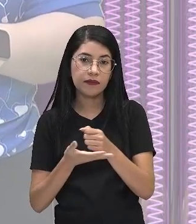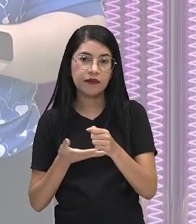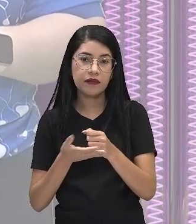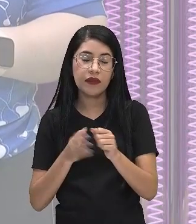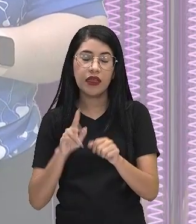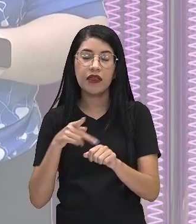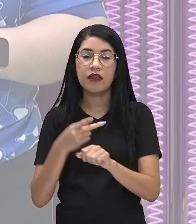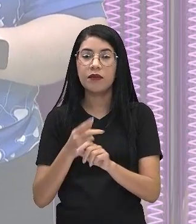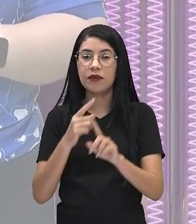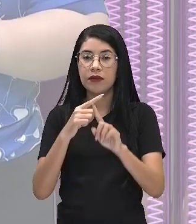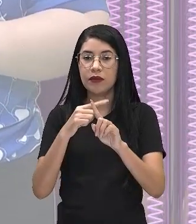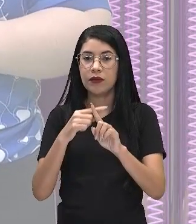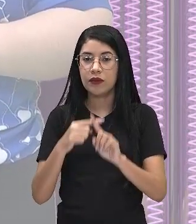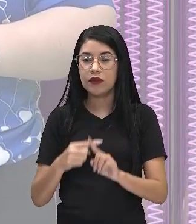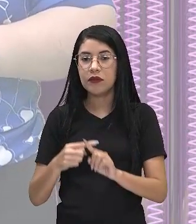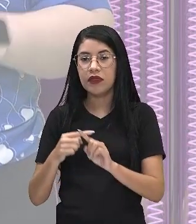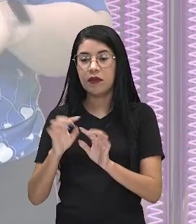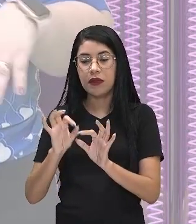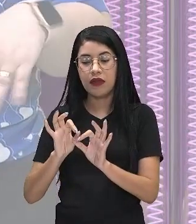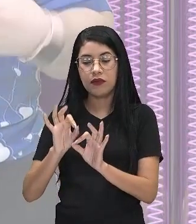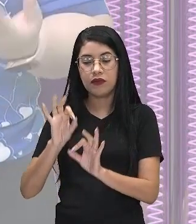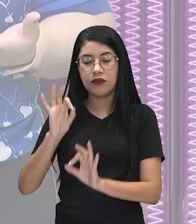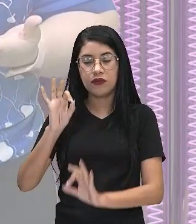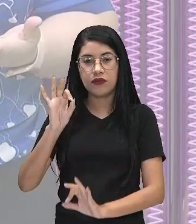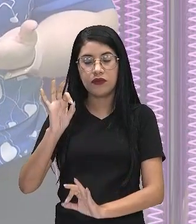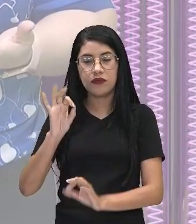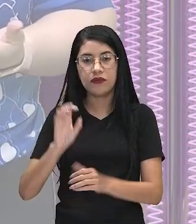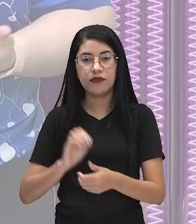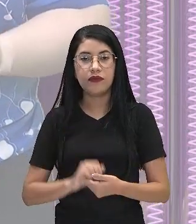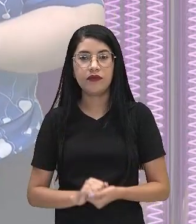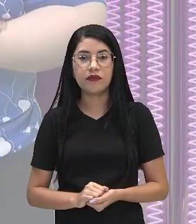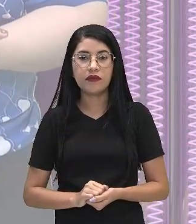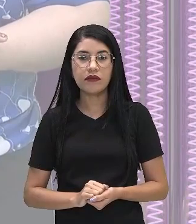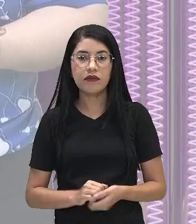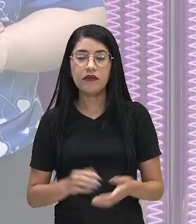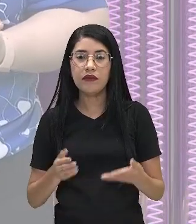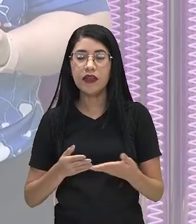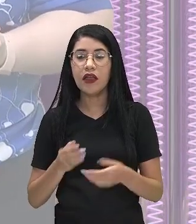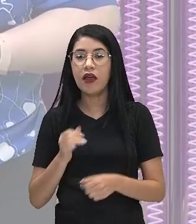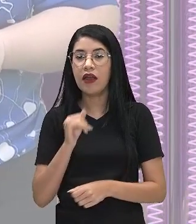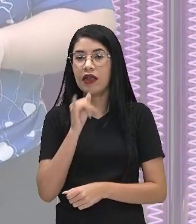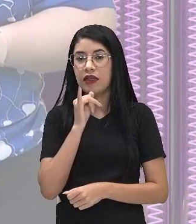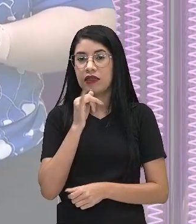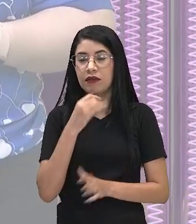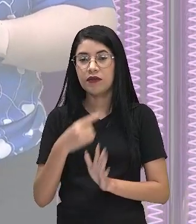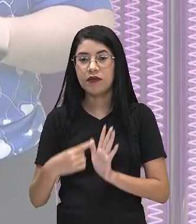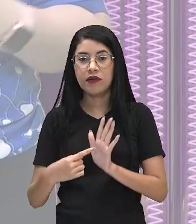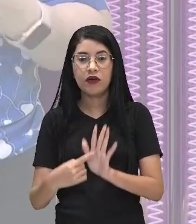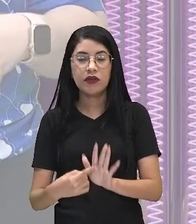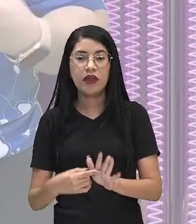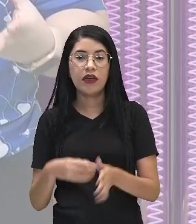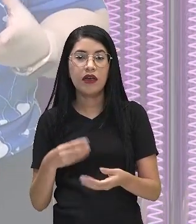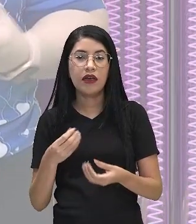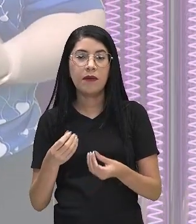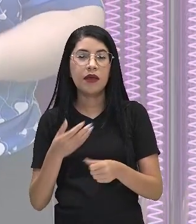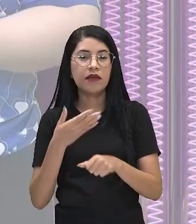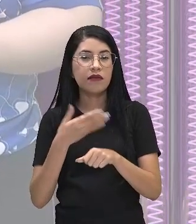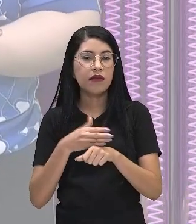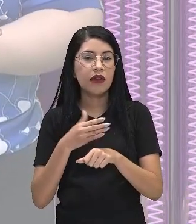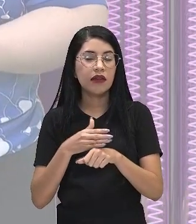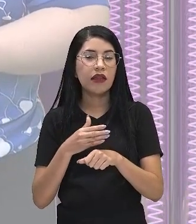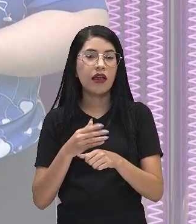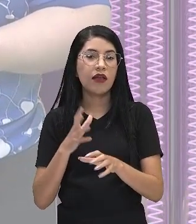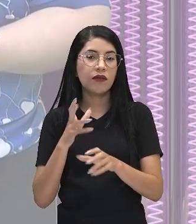depois multiplicar pela altura, certo? Então, a gente vai verificar aí alguns exemplos, né, para a gente treinar um pouquinho